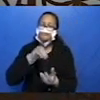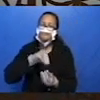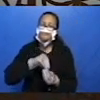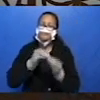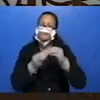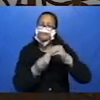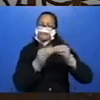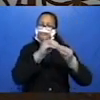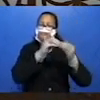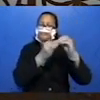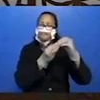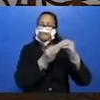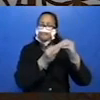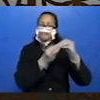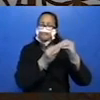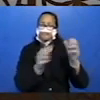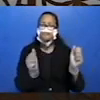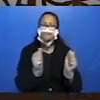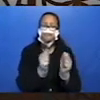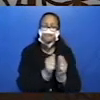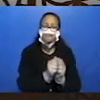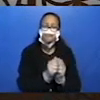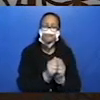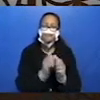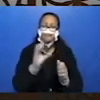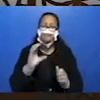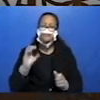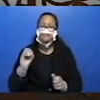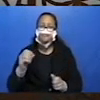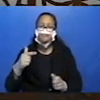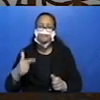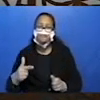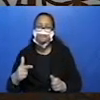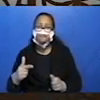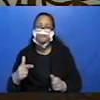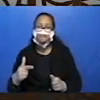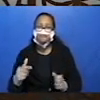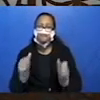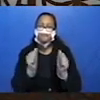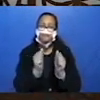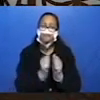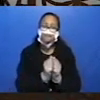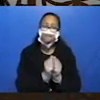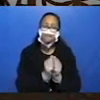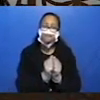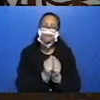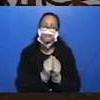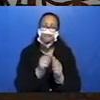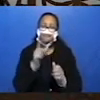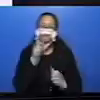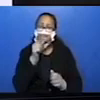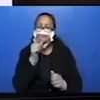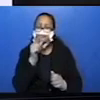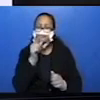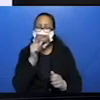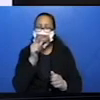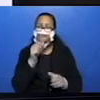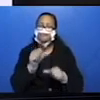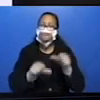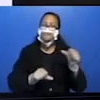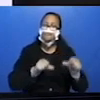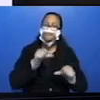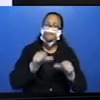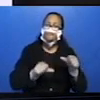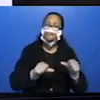essas 2 substâncias e transforma no alimento dela a glicose. Deu para